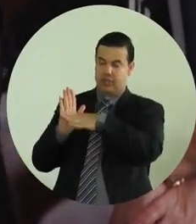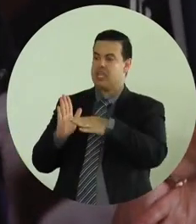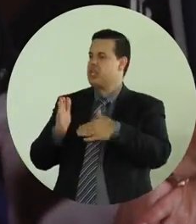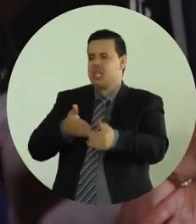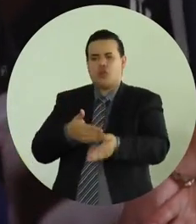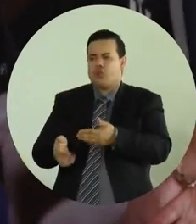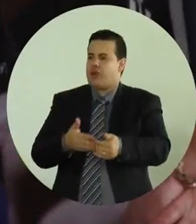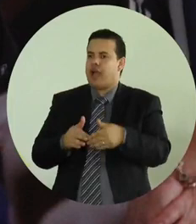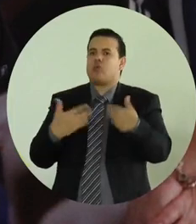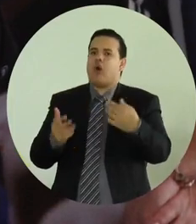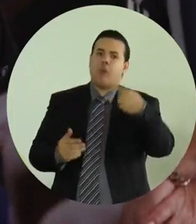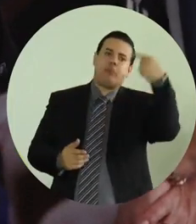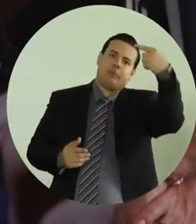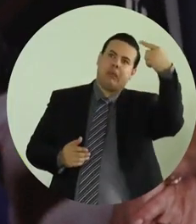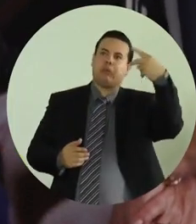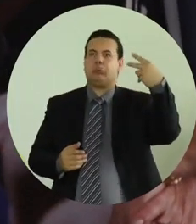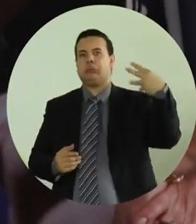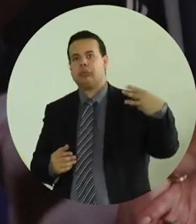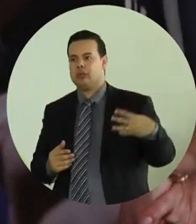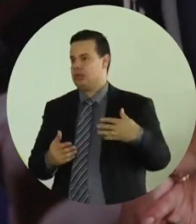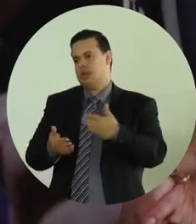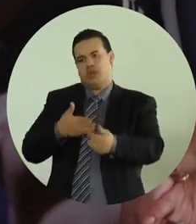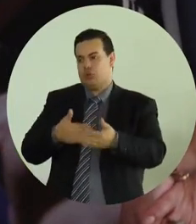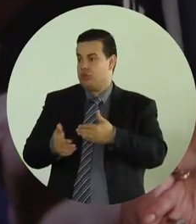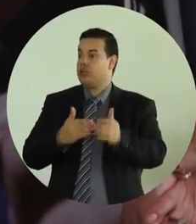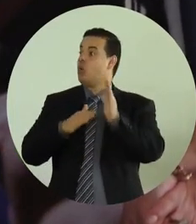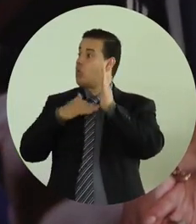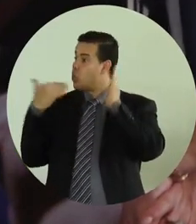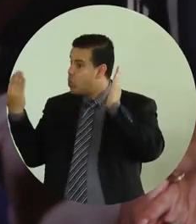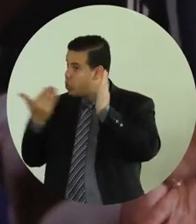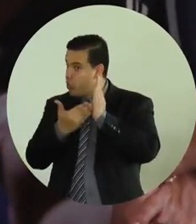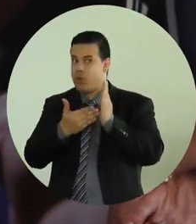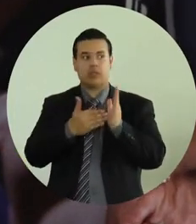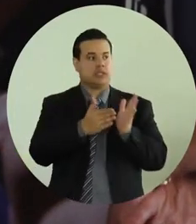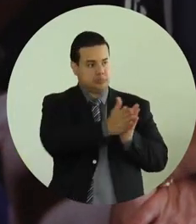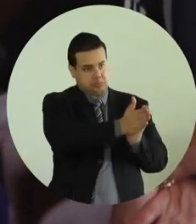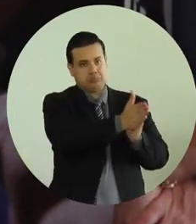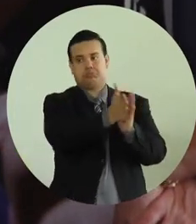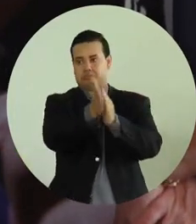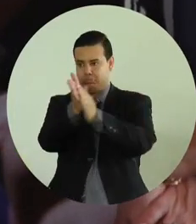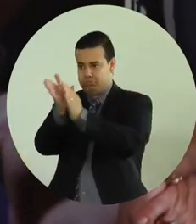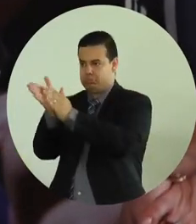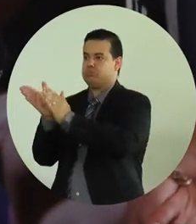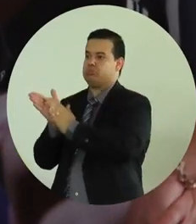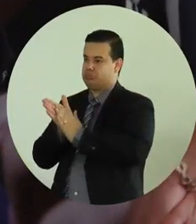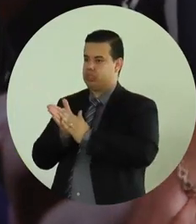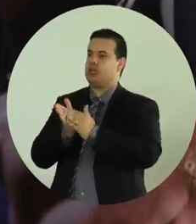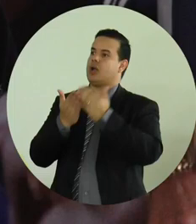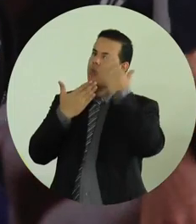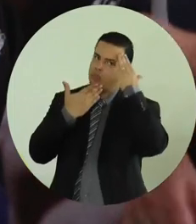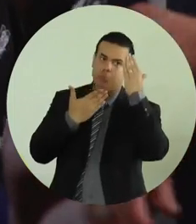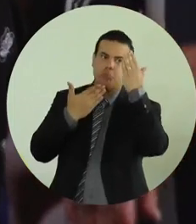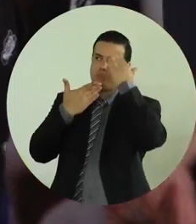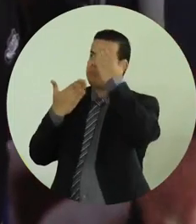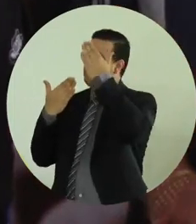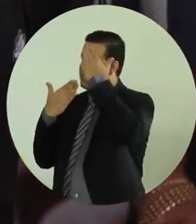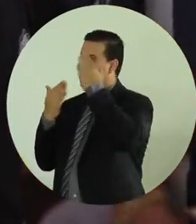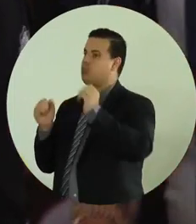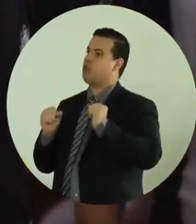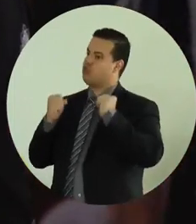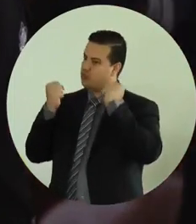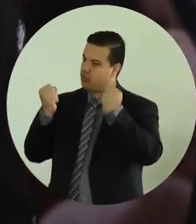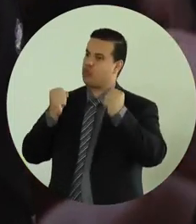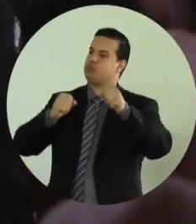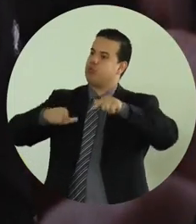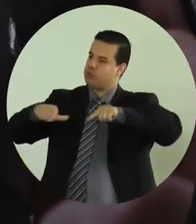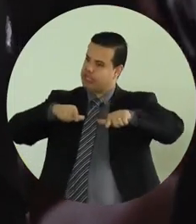primeiro, segundo ou terceiro lugar, eu sei que todas já merecem os parabéns e os nossos, né, agradecimentos por todo o empenho, por todo